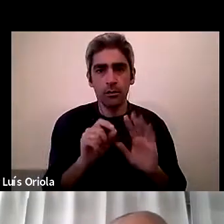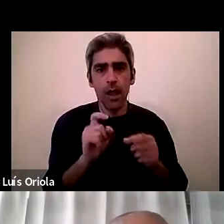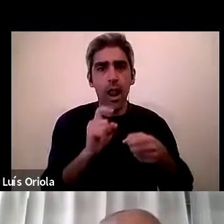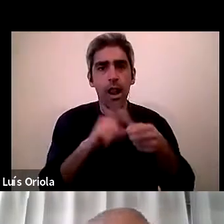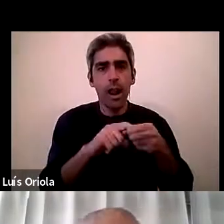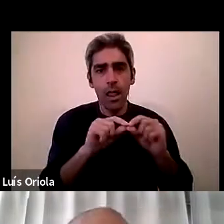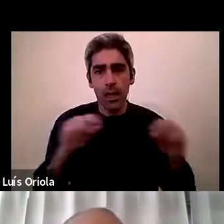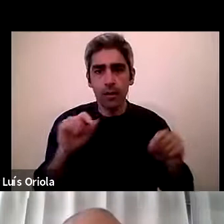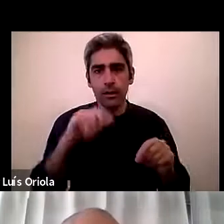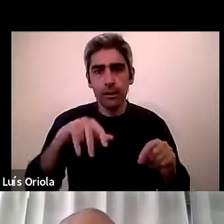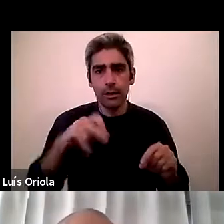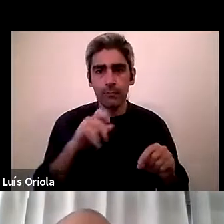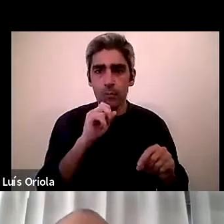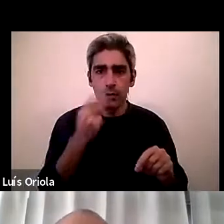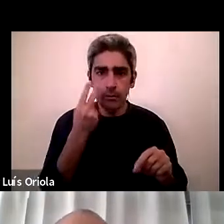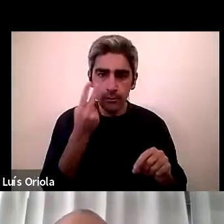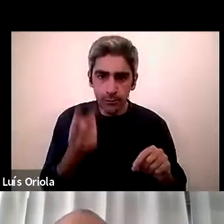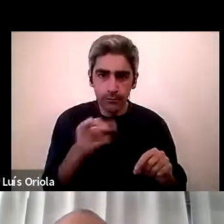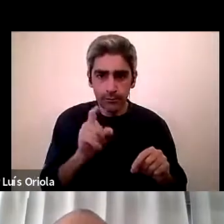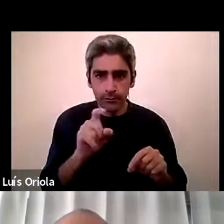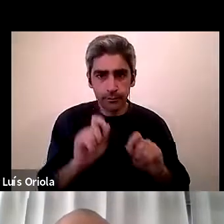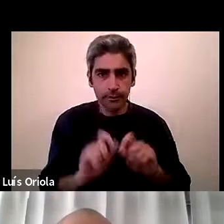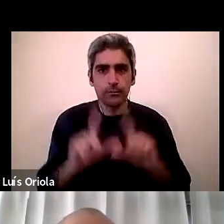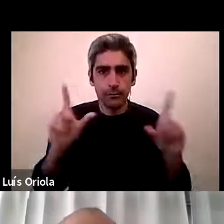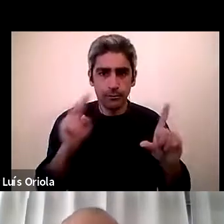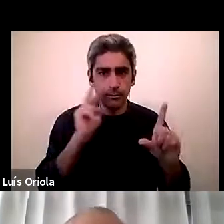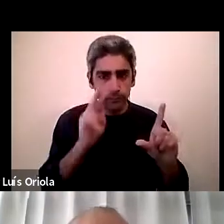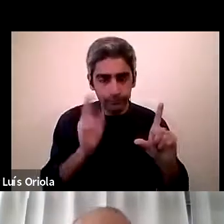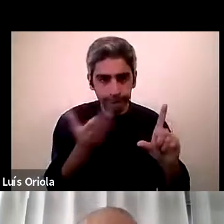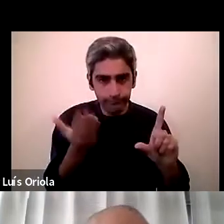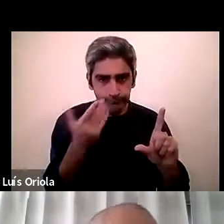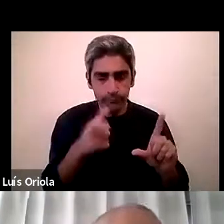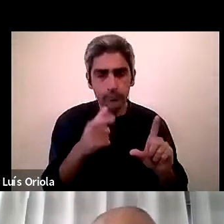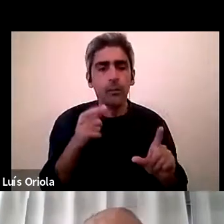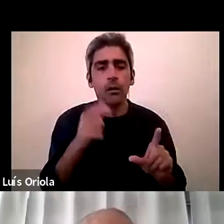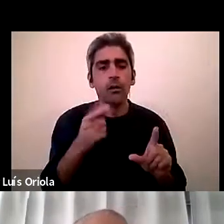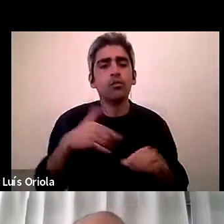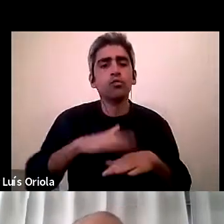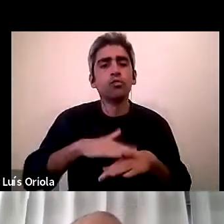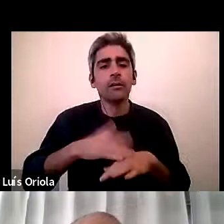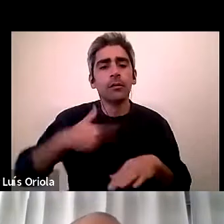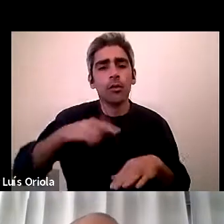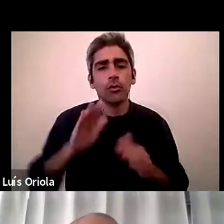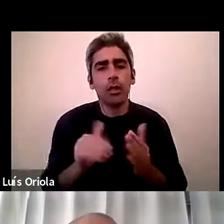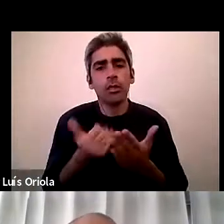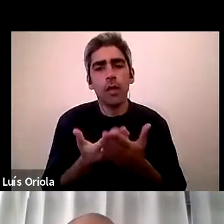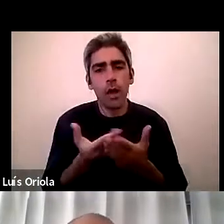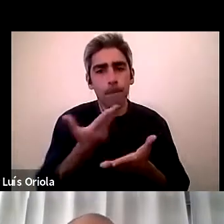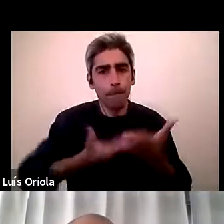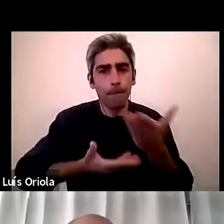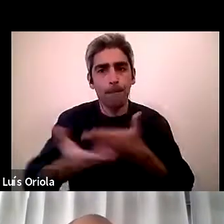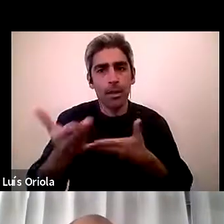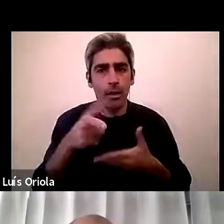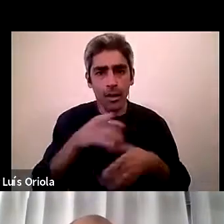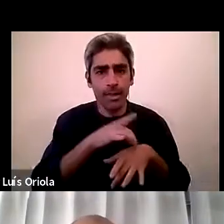do site do INA onde podem aceder. A razão que nos levou a partilhar